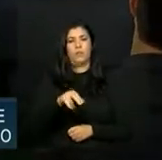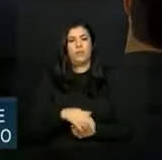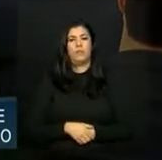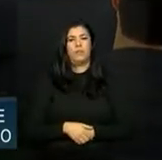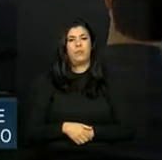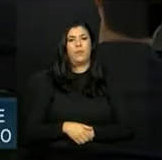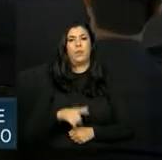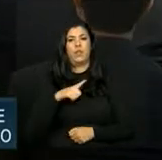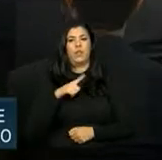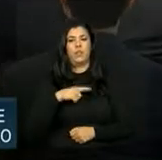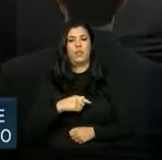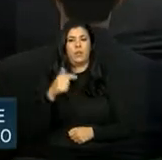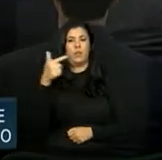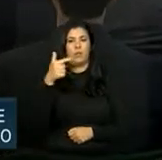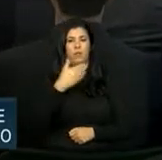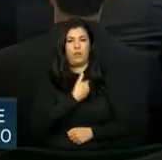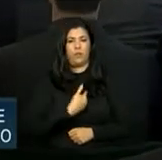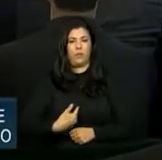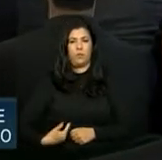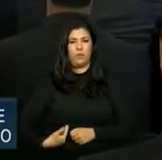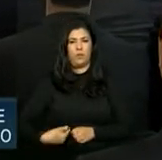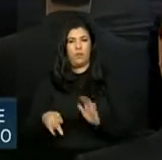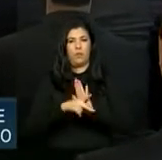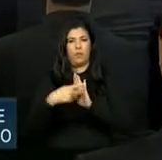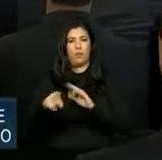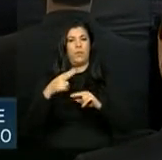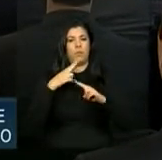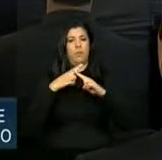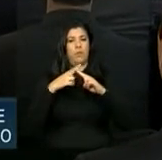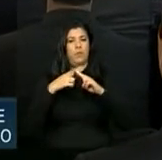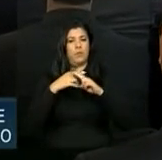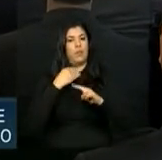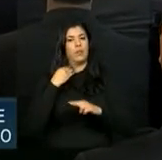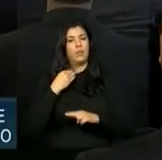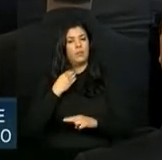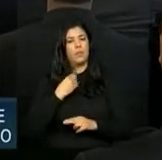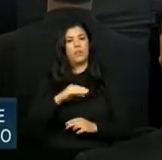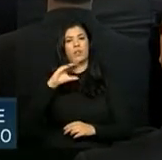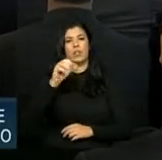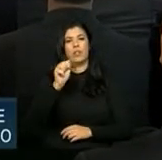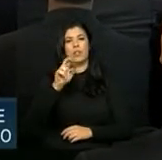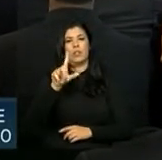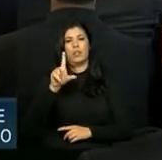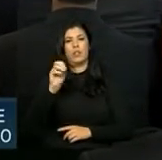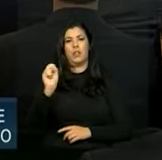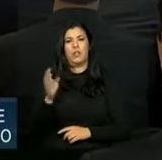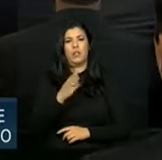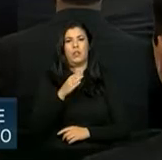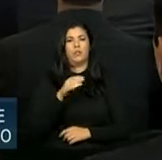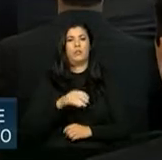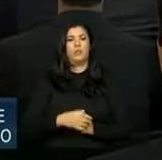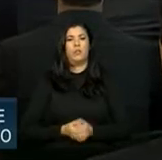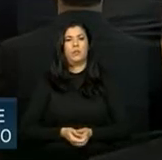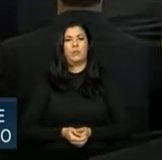e o vice-presidente do governo de governo da Caixa senhor José Carlos medalha filho